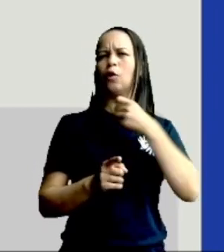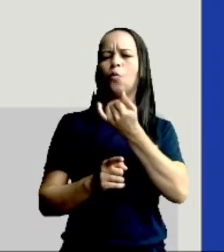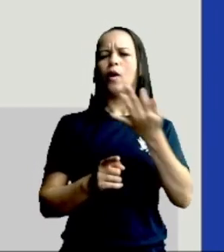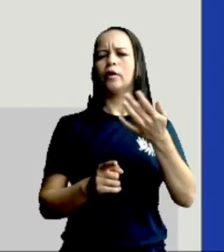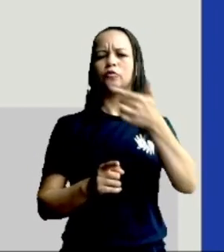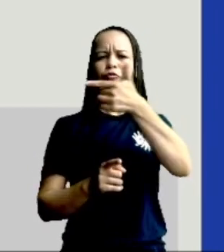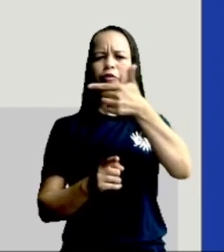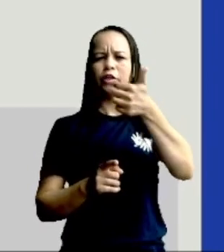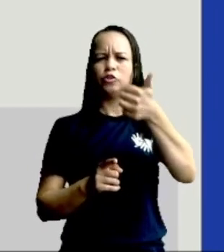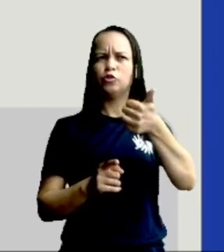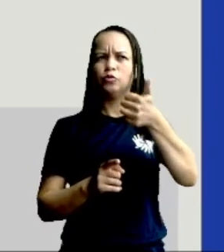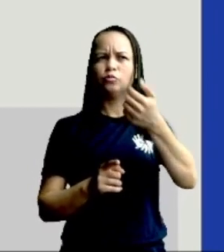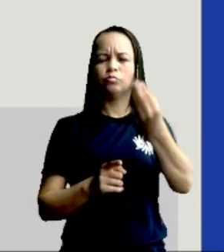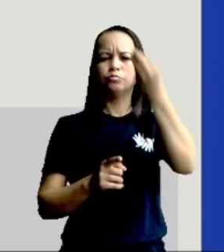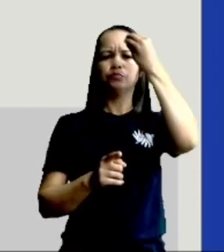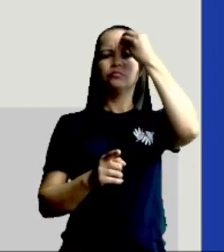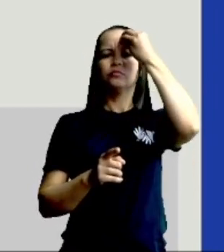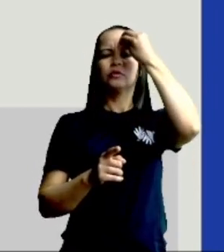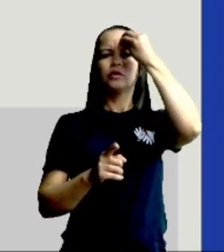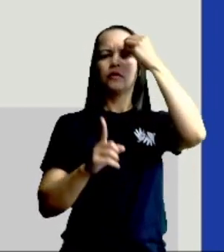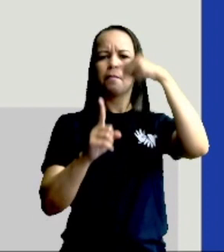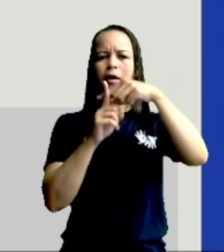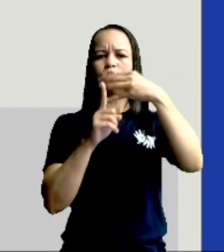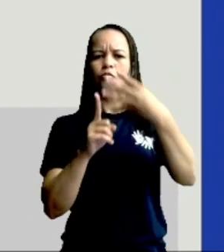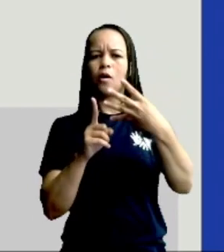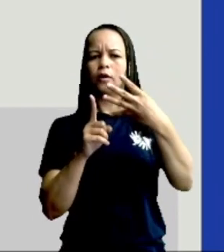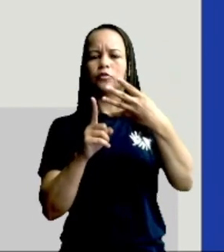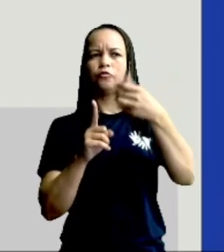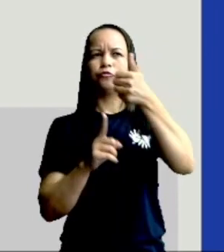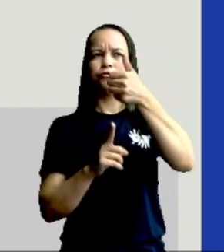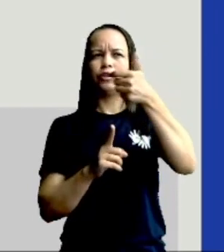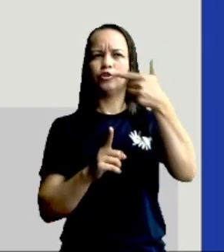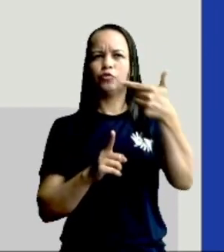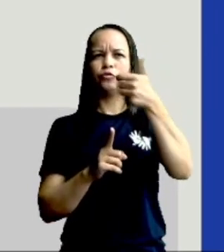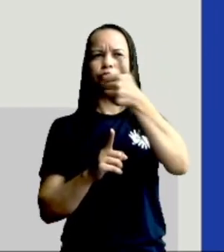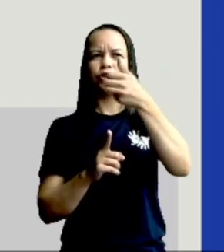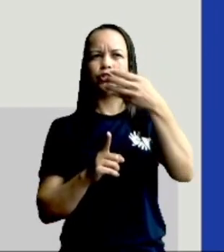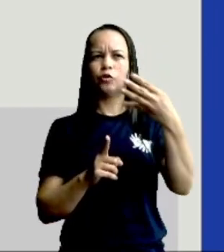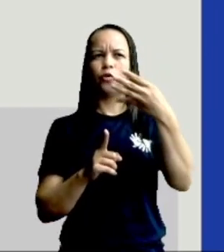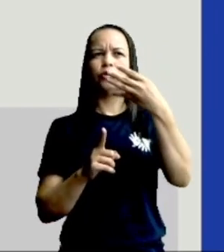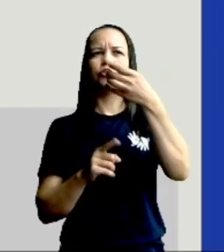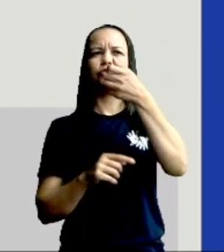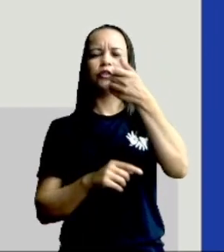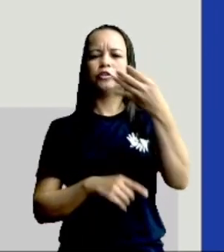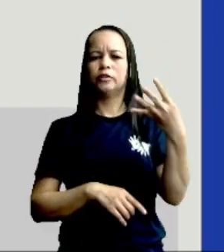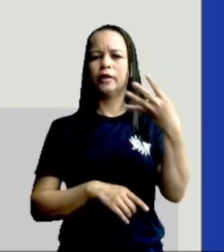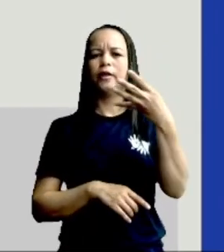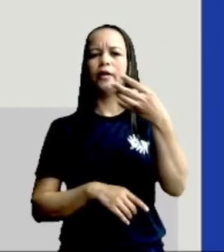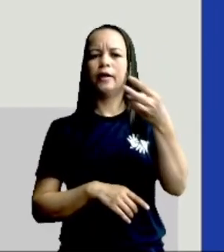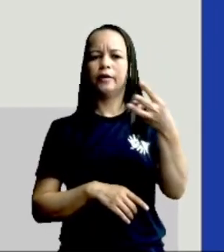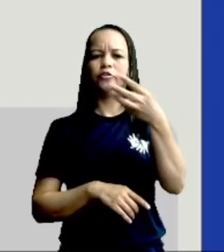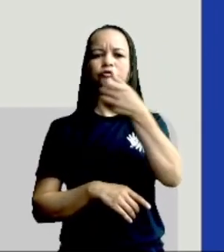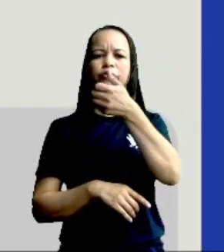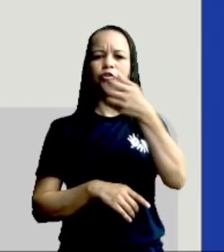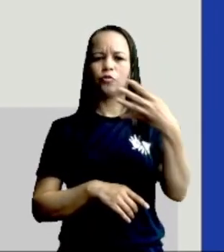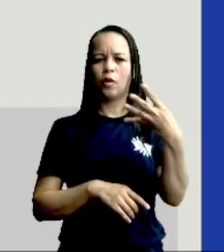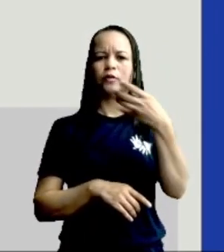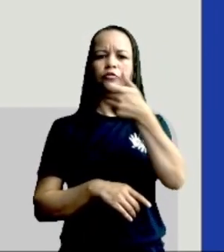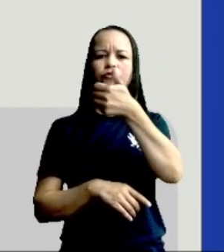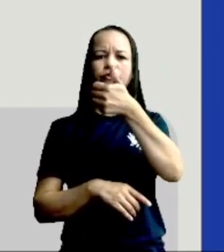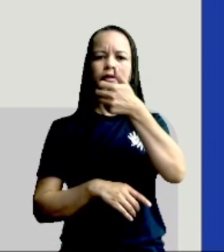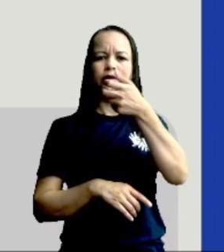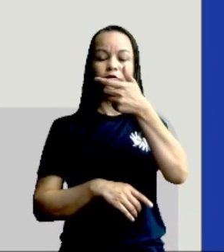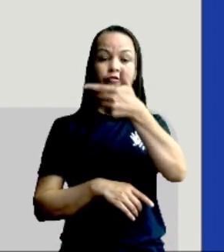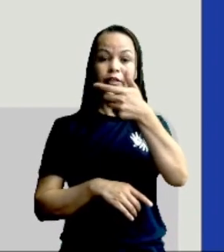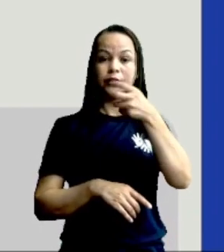21... Guarda na memória e soma mais 4. 21, 22, 23, 24, 25. Beleza? Deu